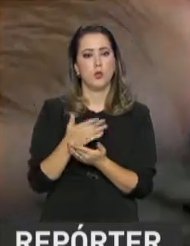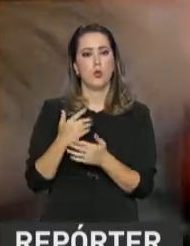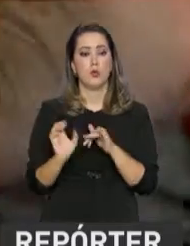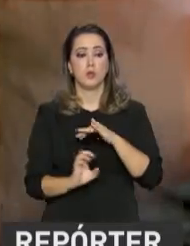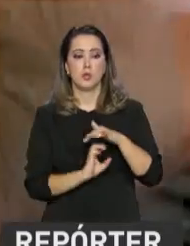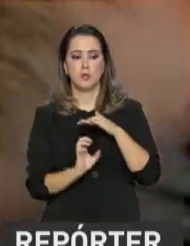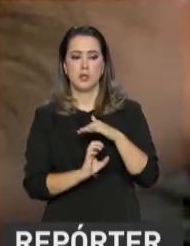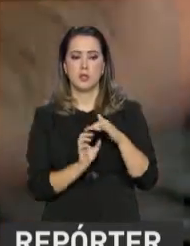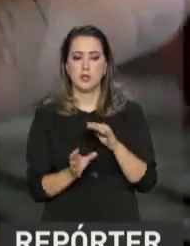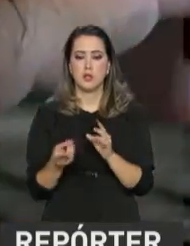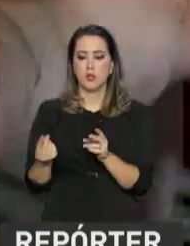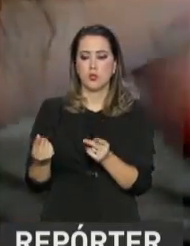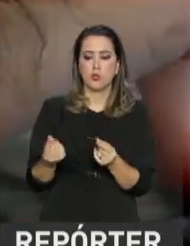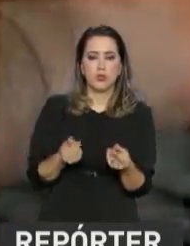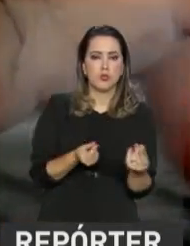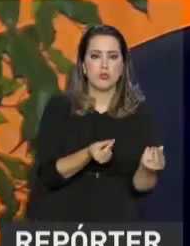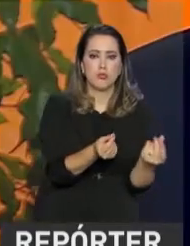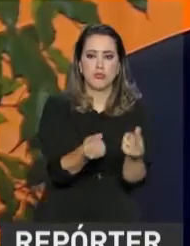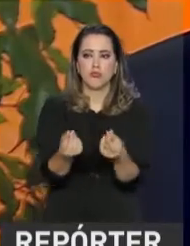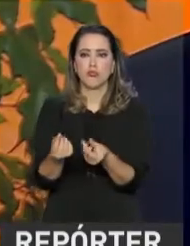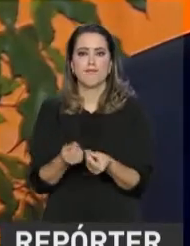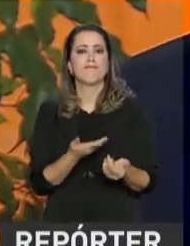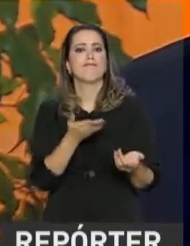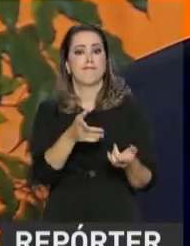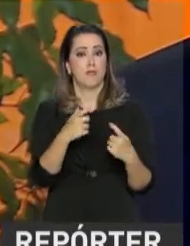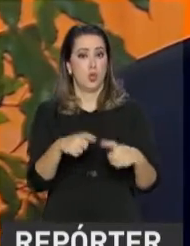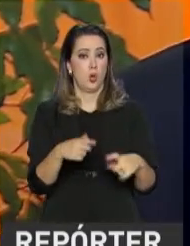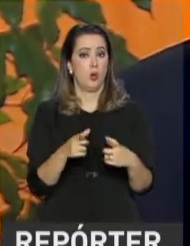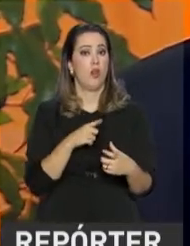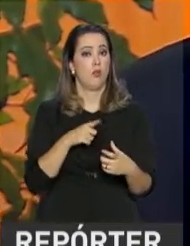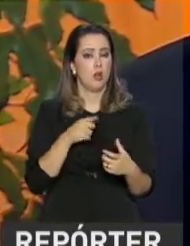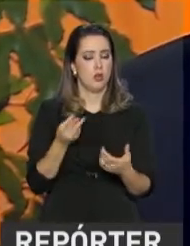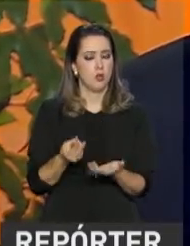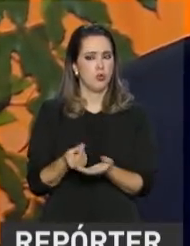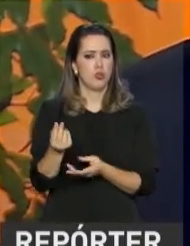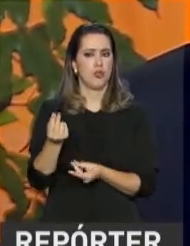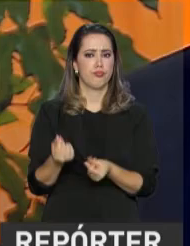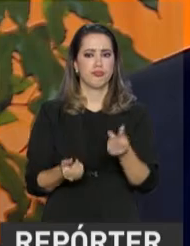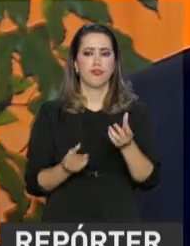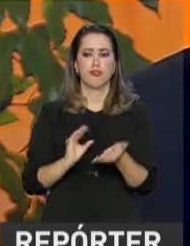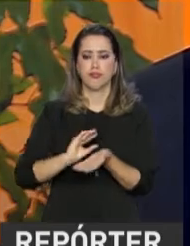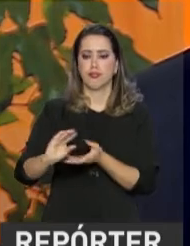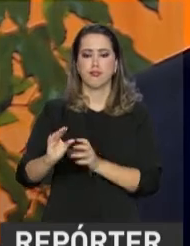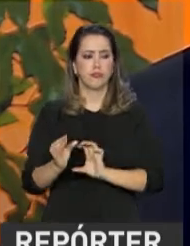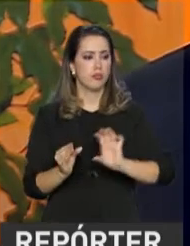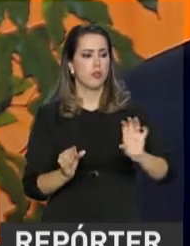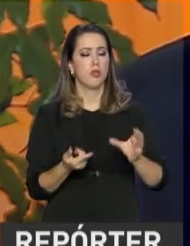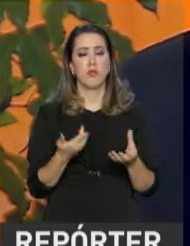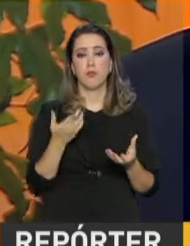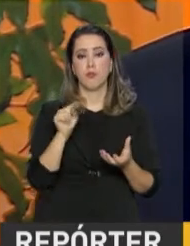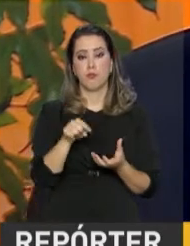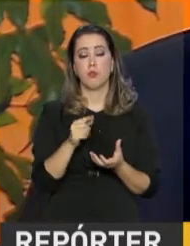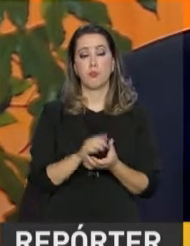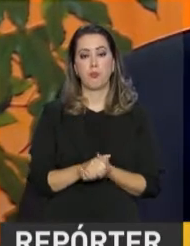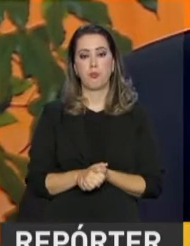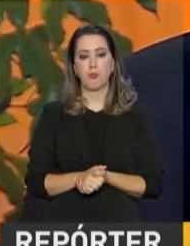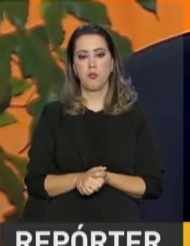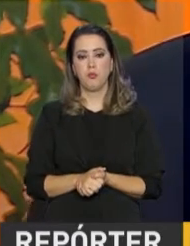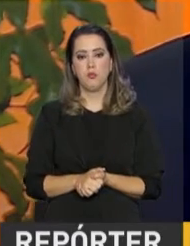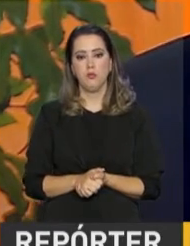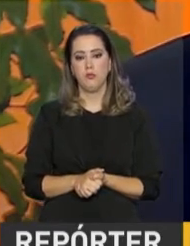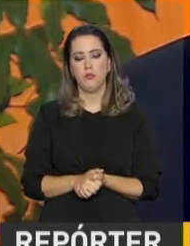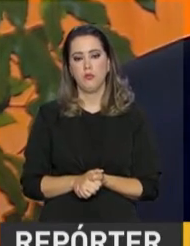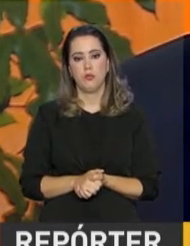empresários e investidores internacionais existem reuniões do presidente com os principais se